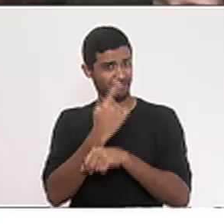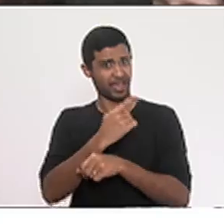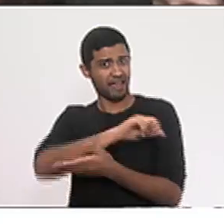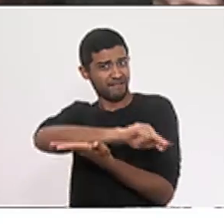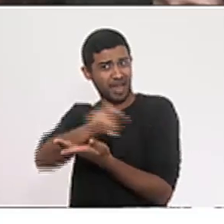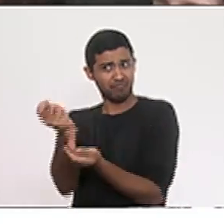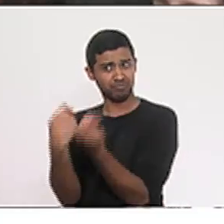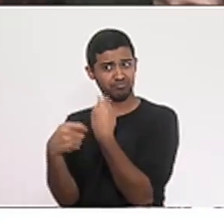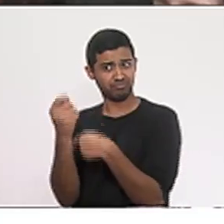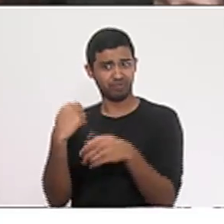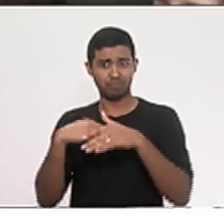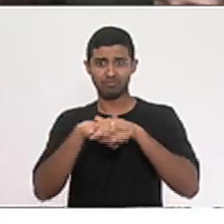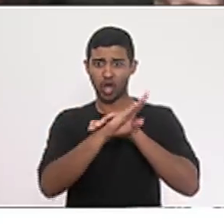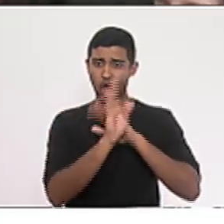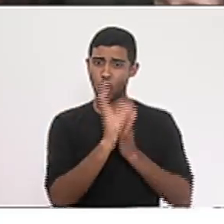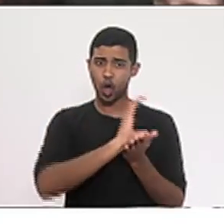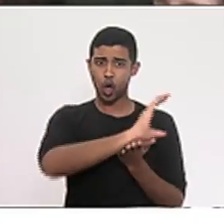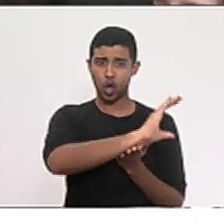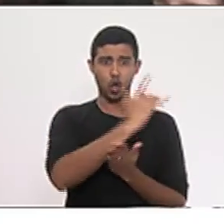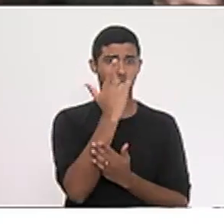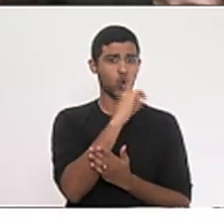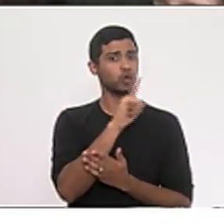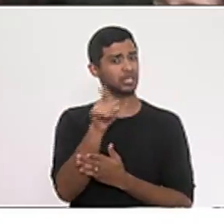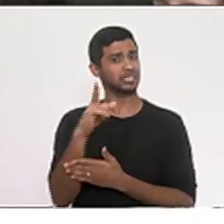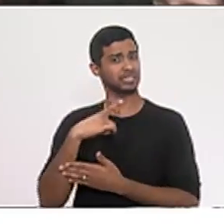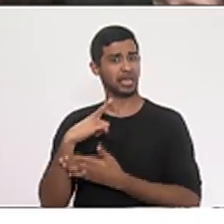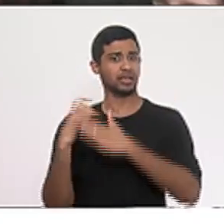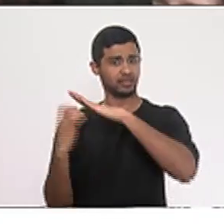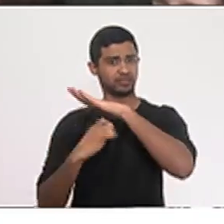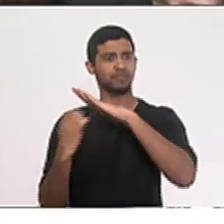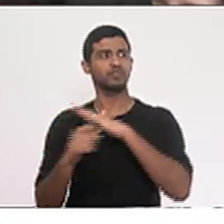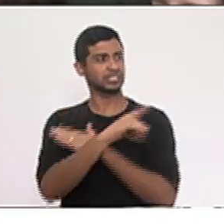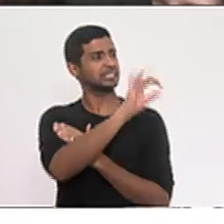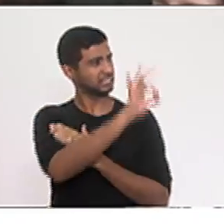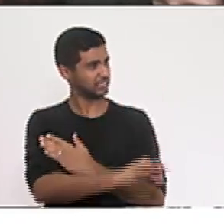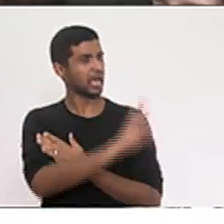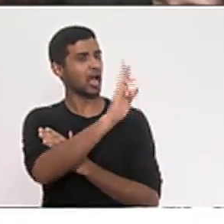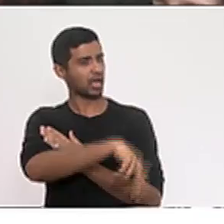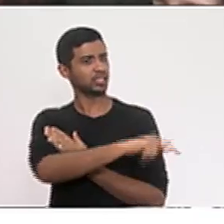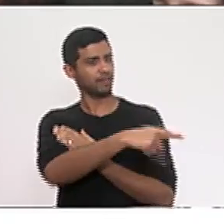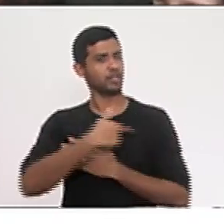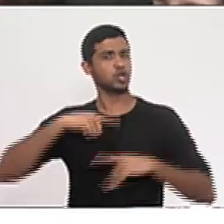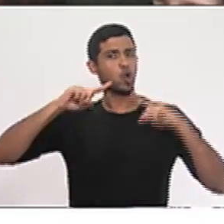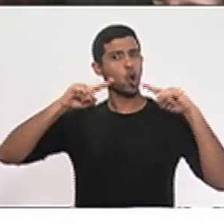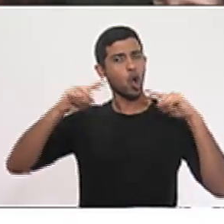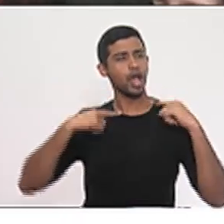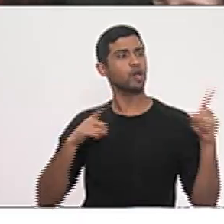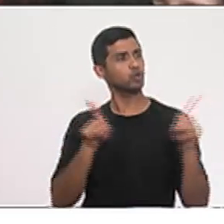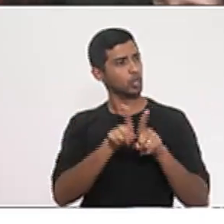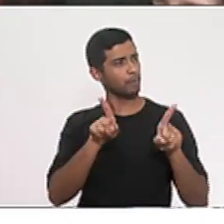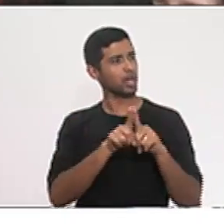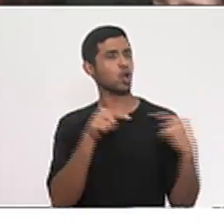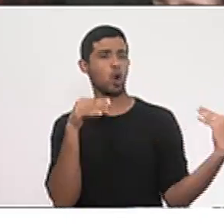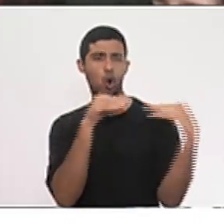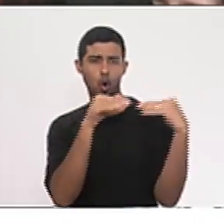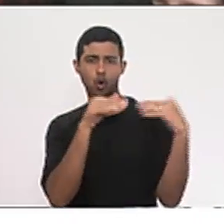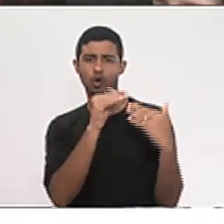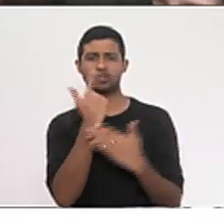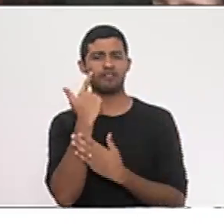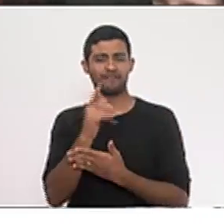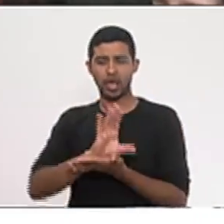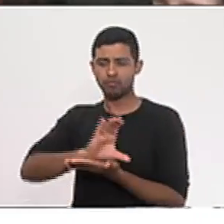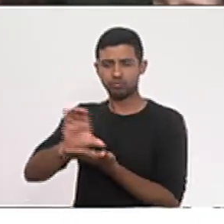da rentabilidade produzida pela SEDAI. Você tem toda a razão em questionar, e eu questiono com você, de que forma esse lucro é utilizado na melhoria